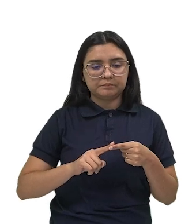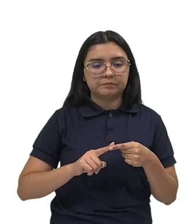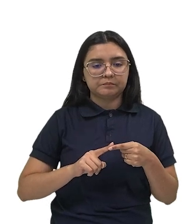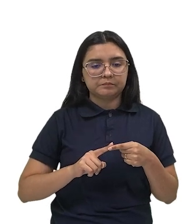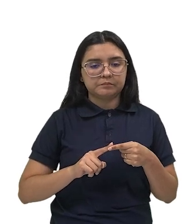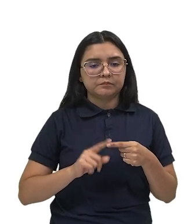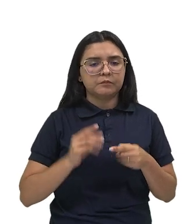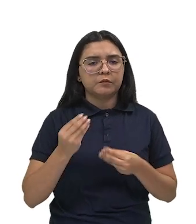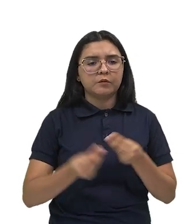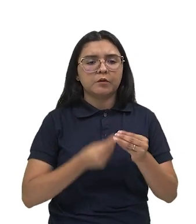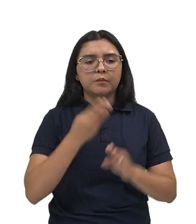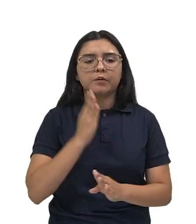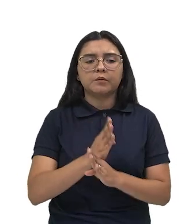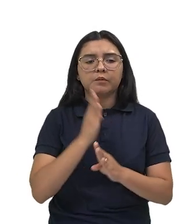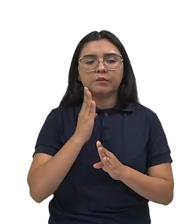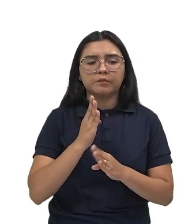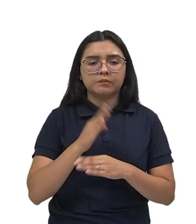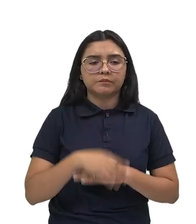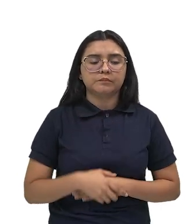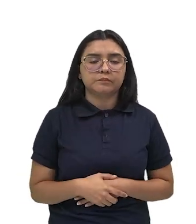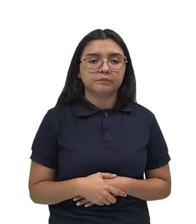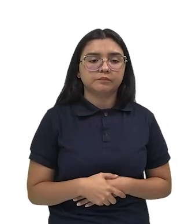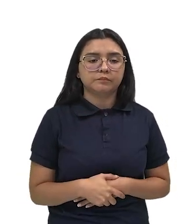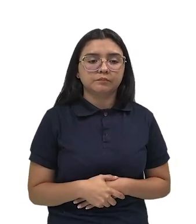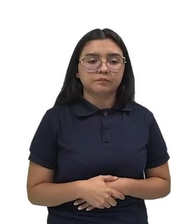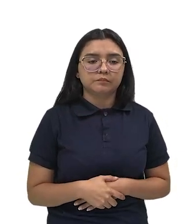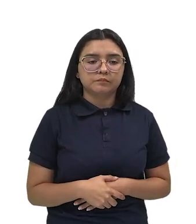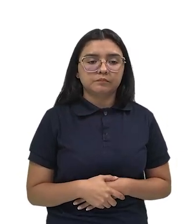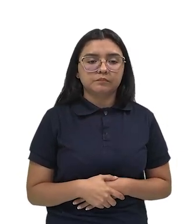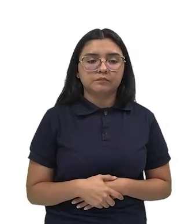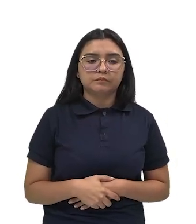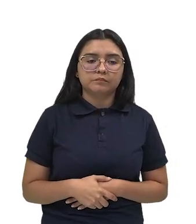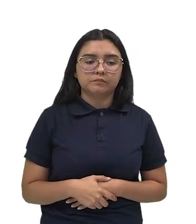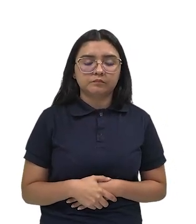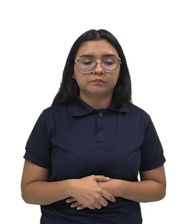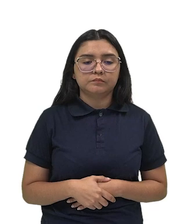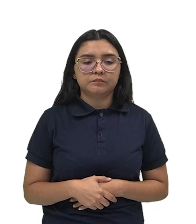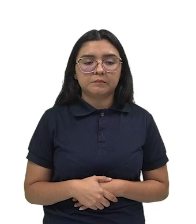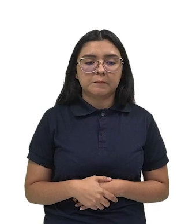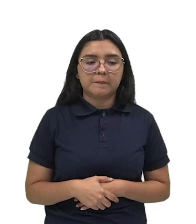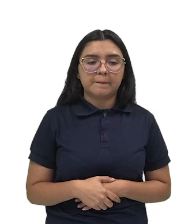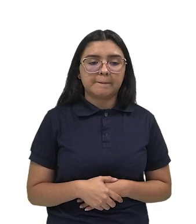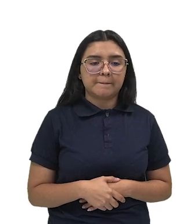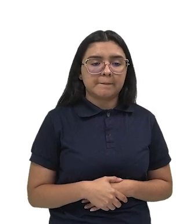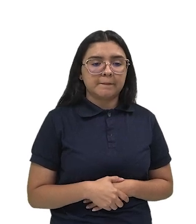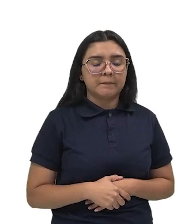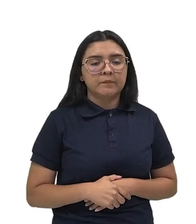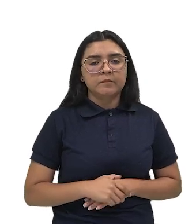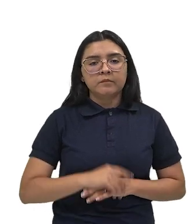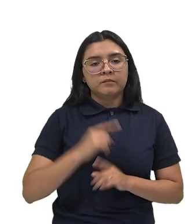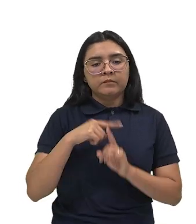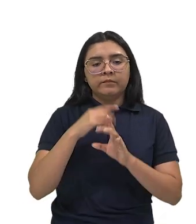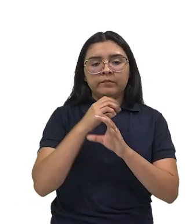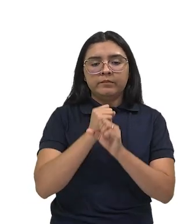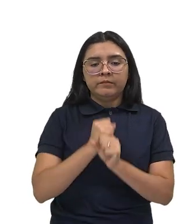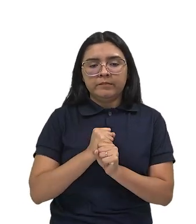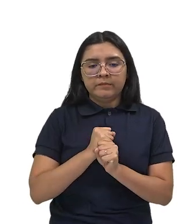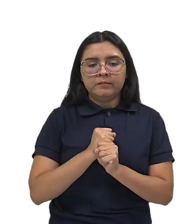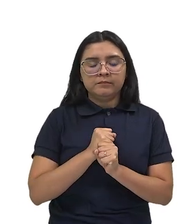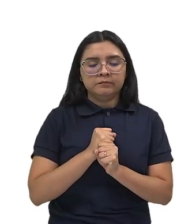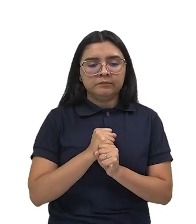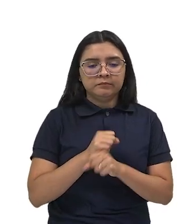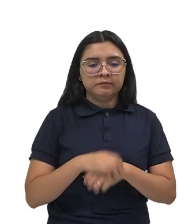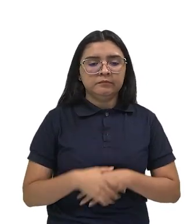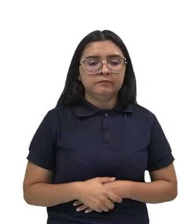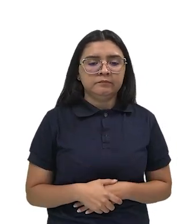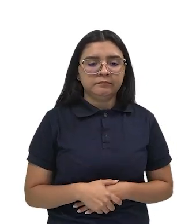Como é que eu encontro a média aritmética simples? Olha, por esta relação. Eu vou somar, né,